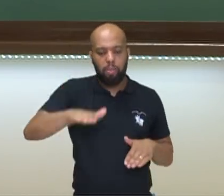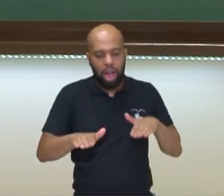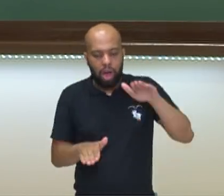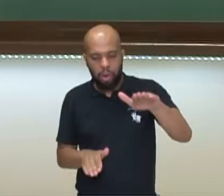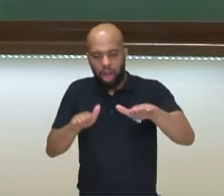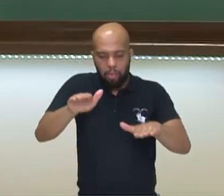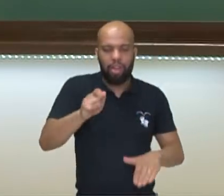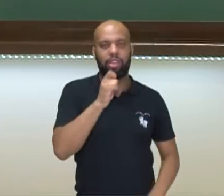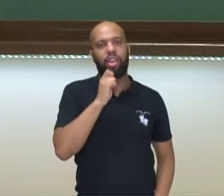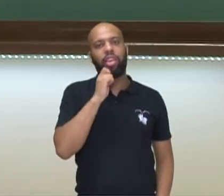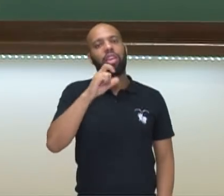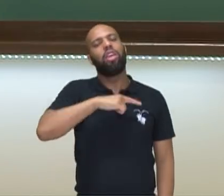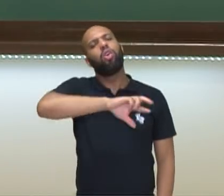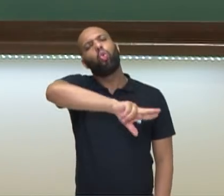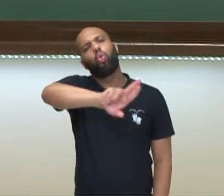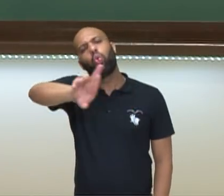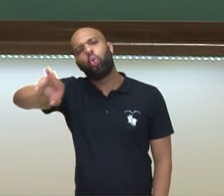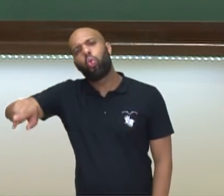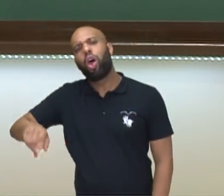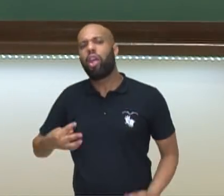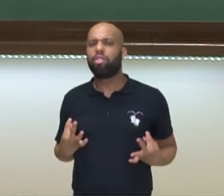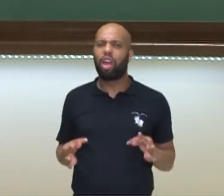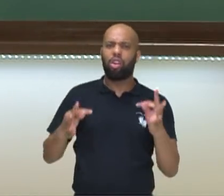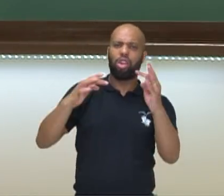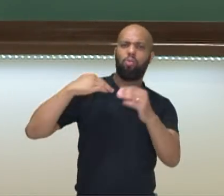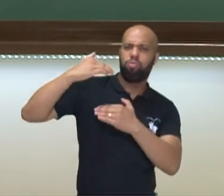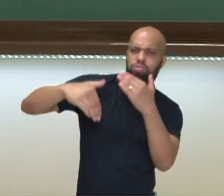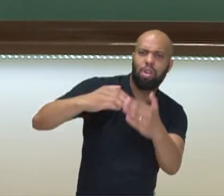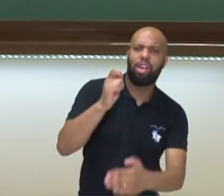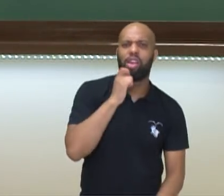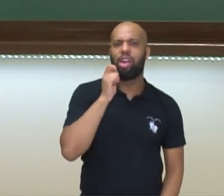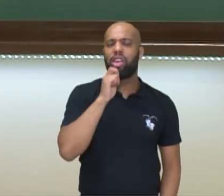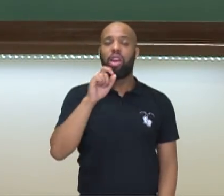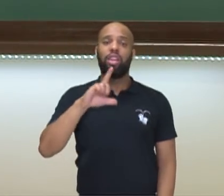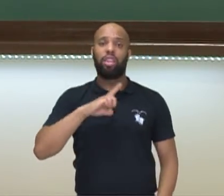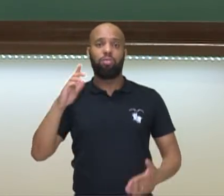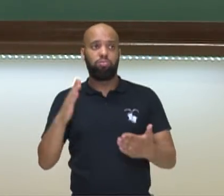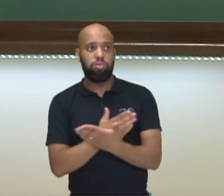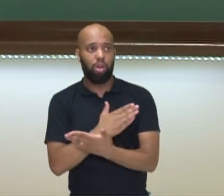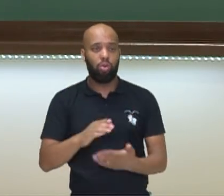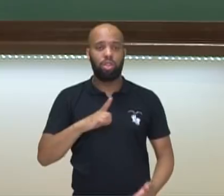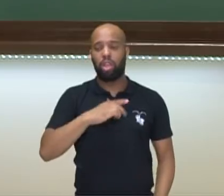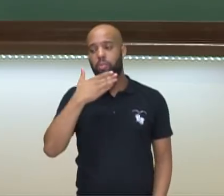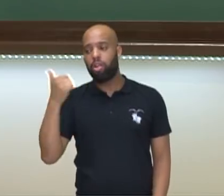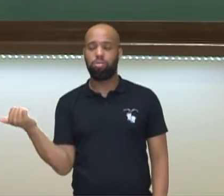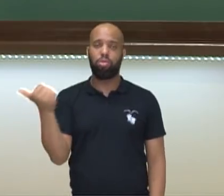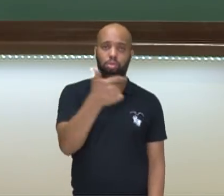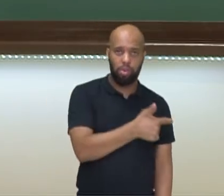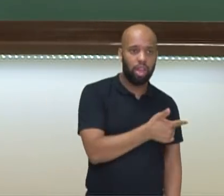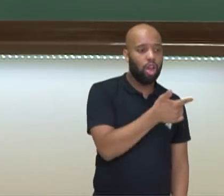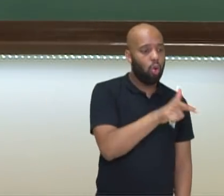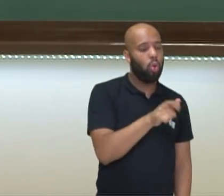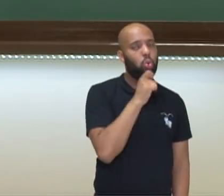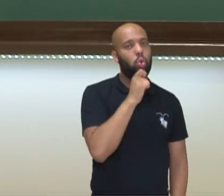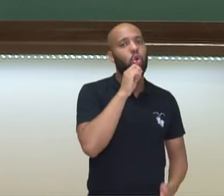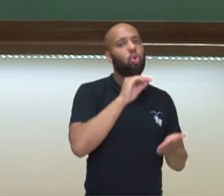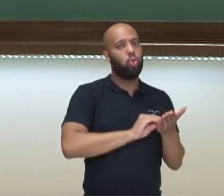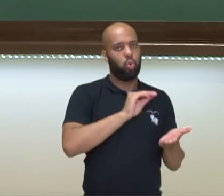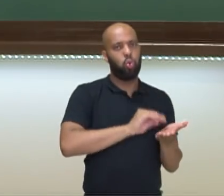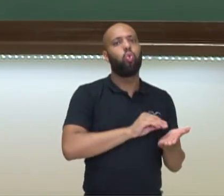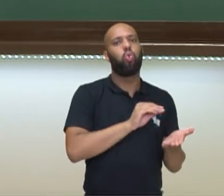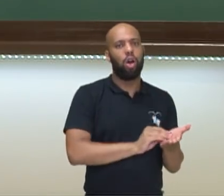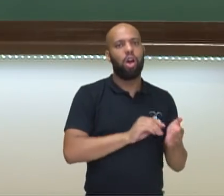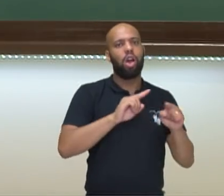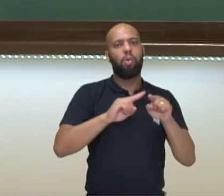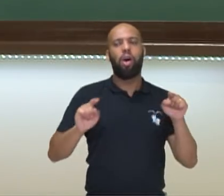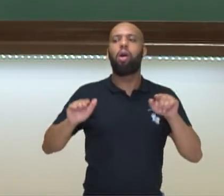usos. Vários dispositivos estão sendo desenvolvidos, alguns com melhores resultados, outros com resultados